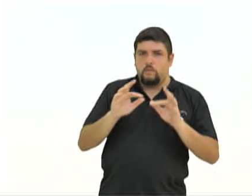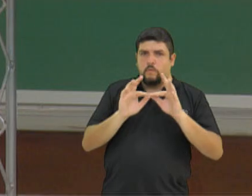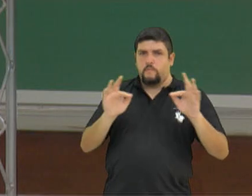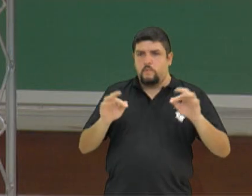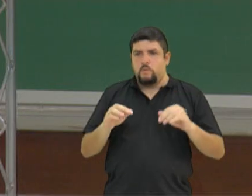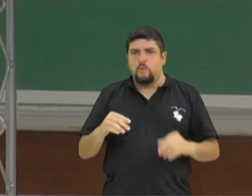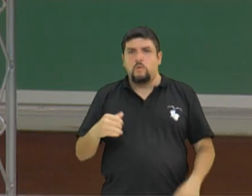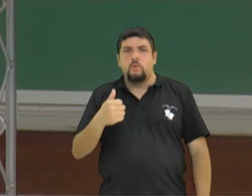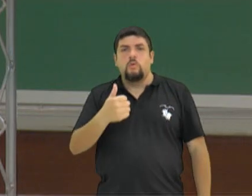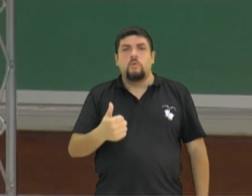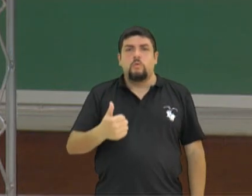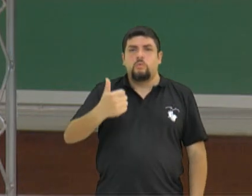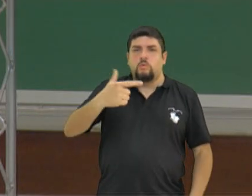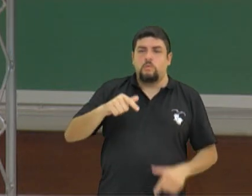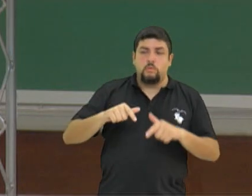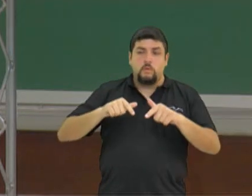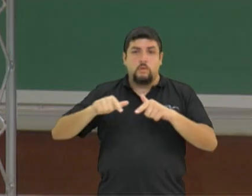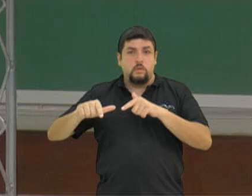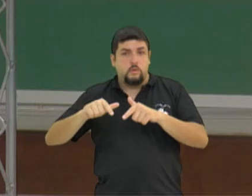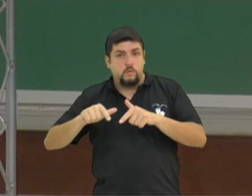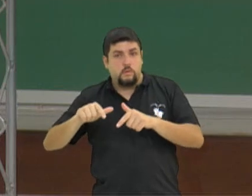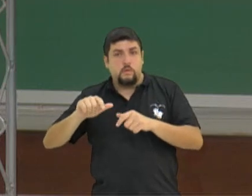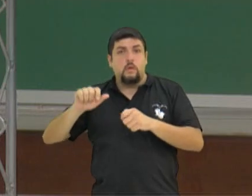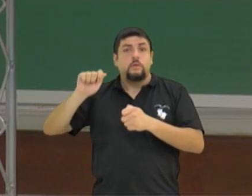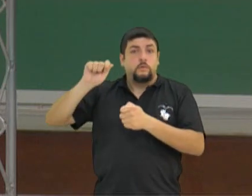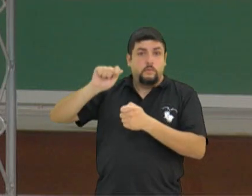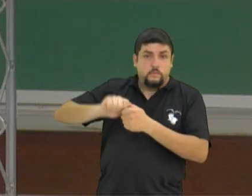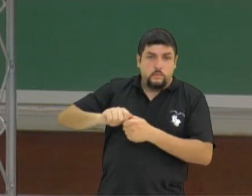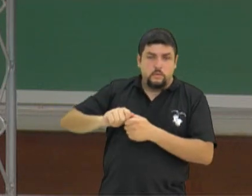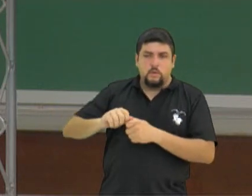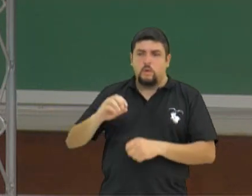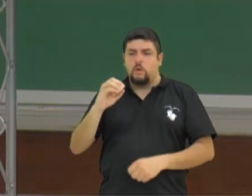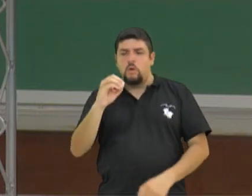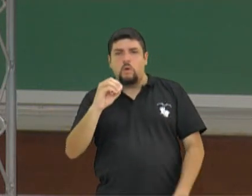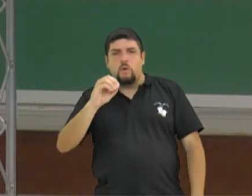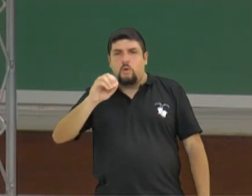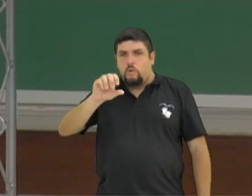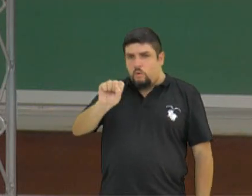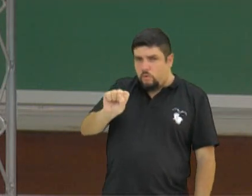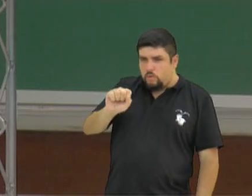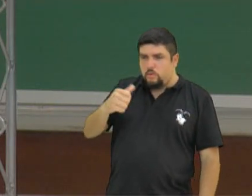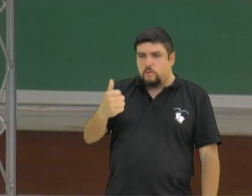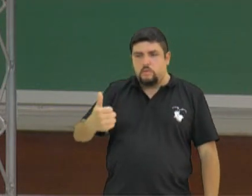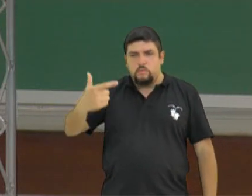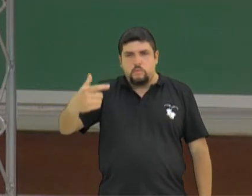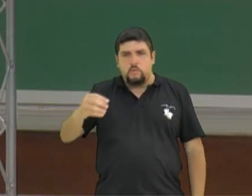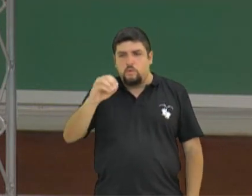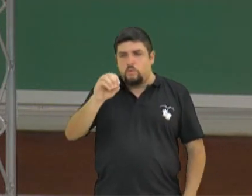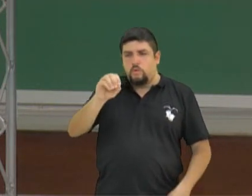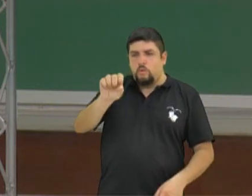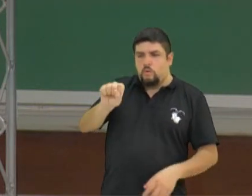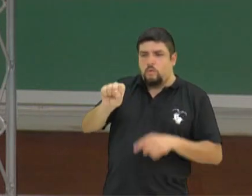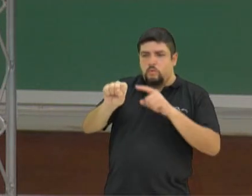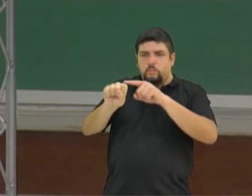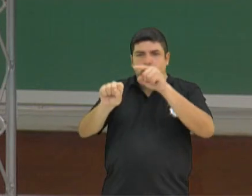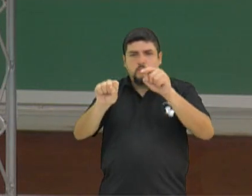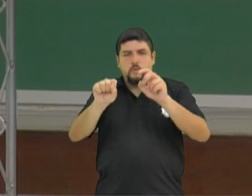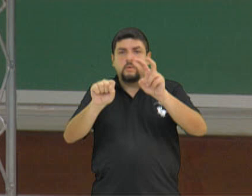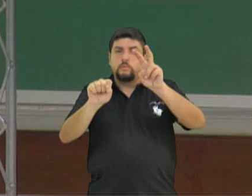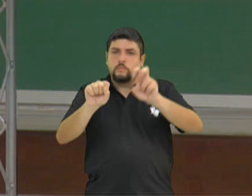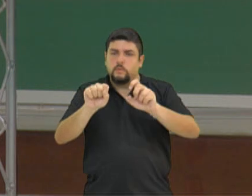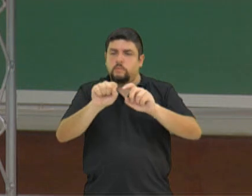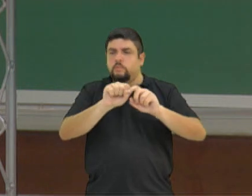12 trabalhos foram realizados, antes de os 12 trabalhos, a gente tem, abre aspas, e